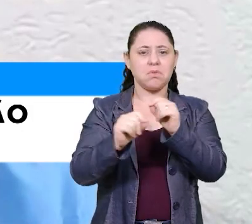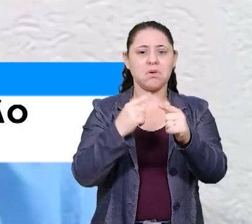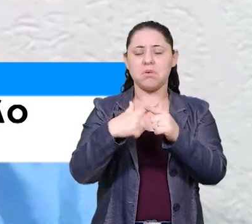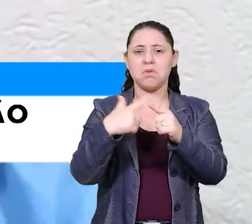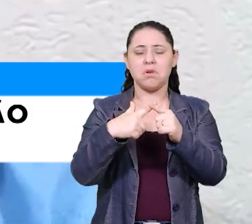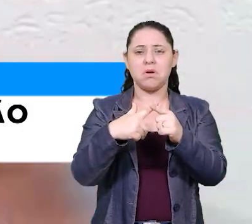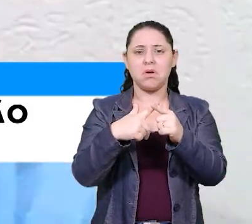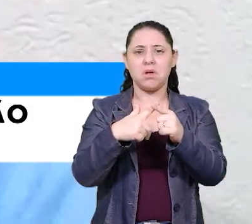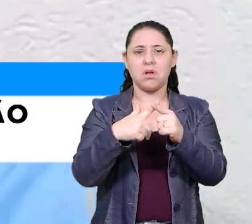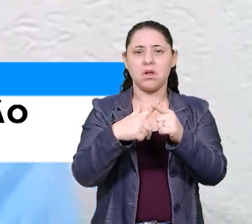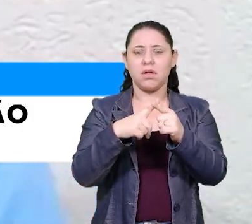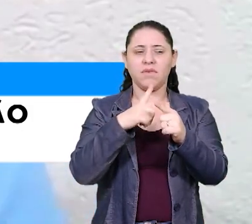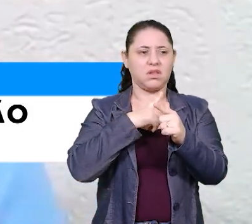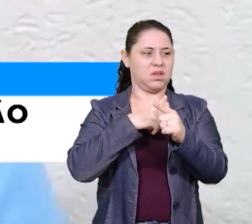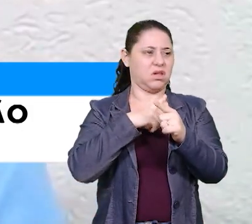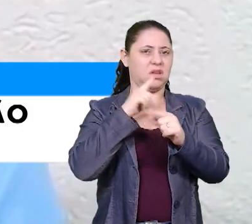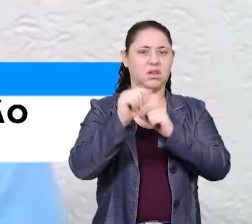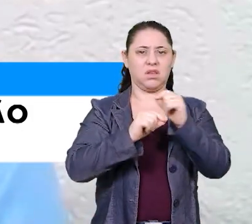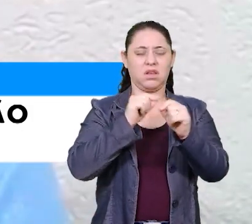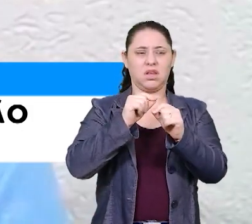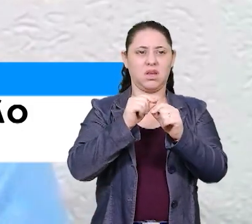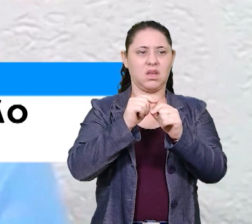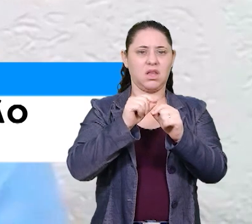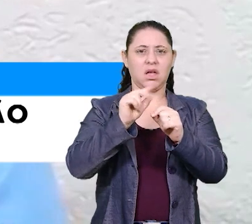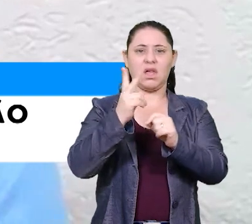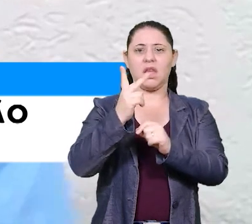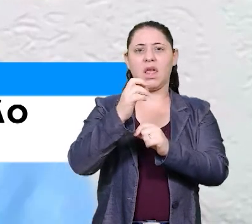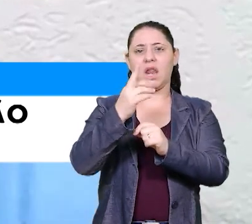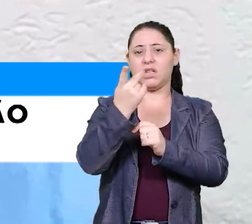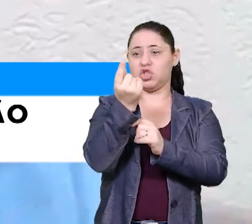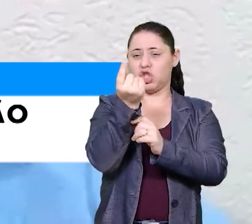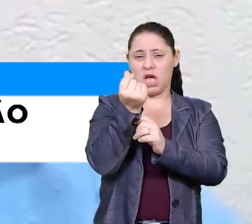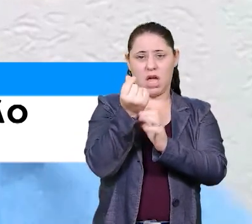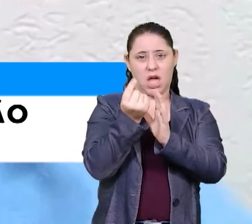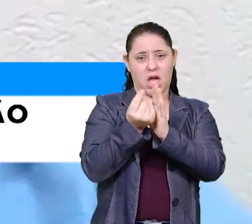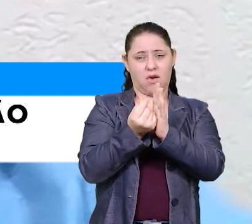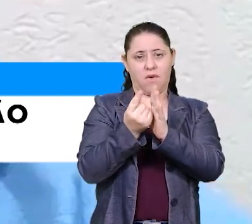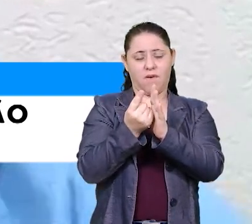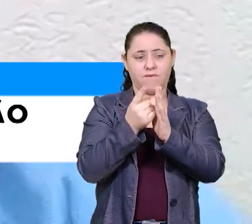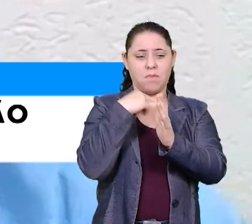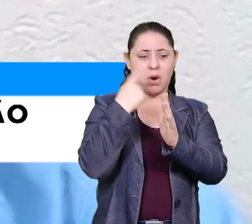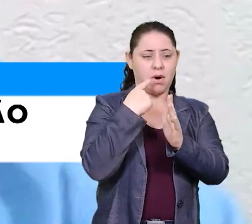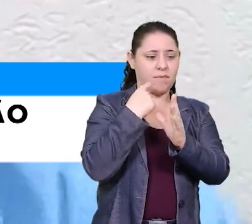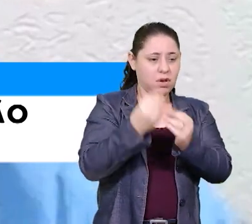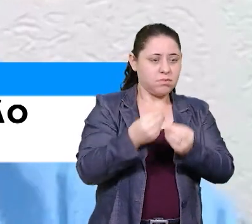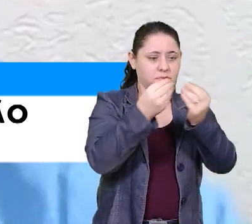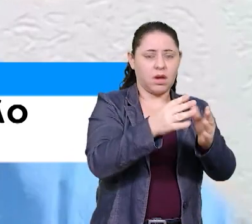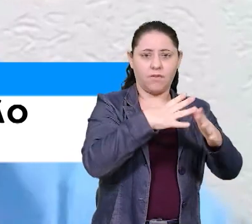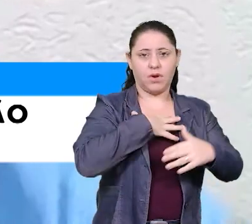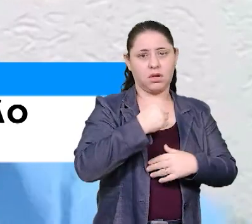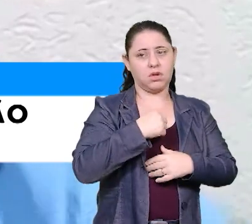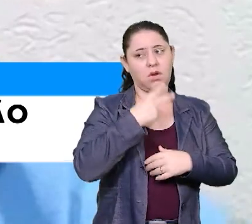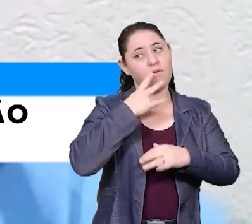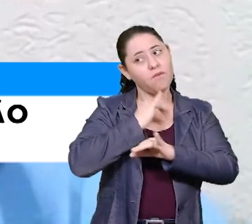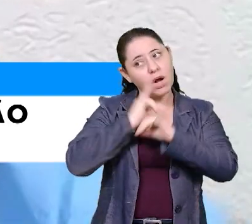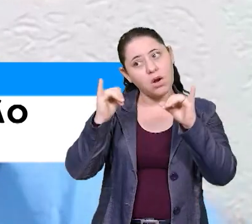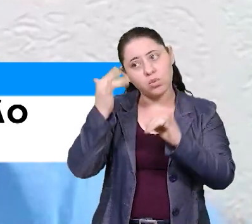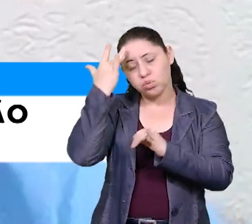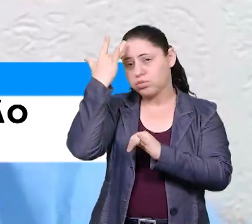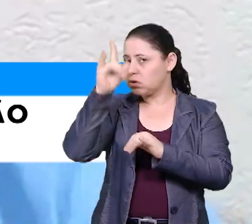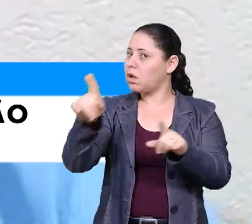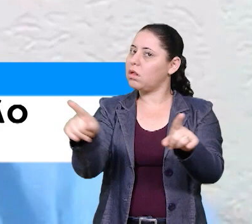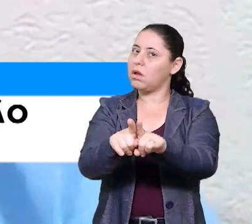herdeiro não merece receber herança, que tem que agregar o patrimônio